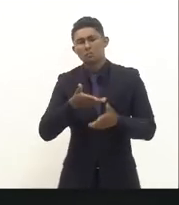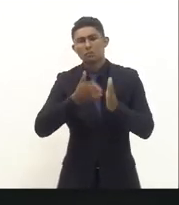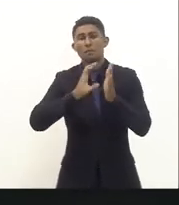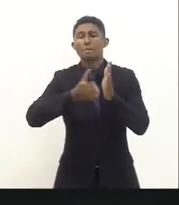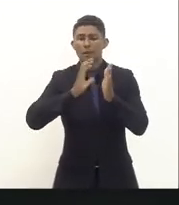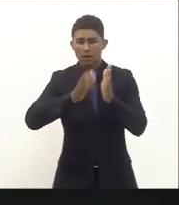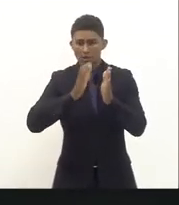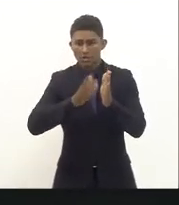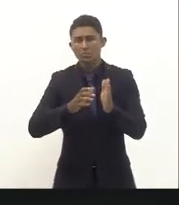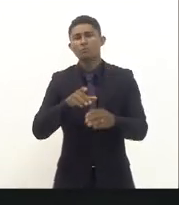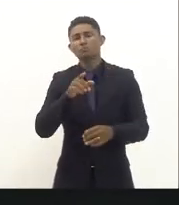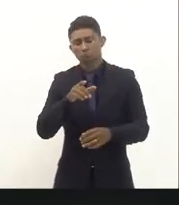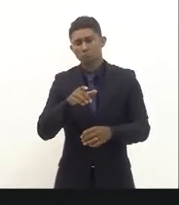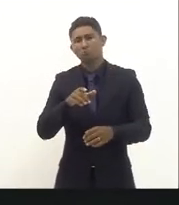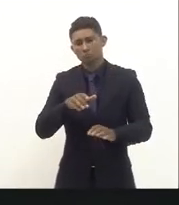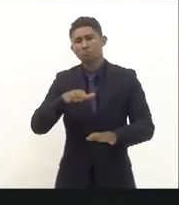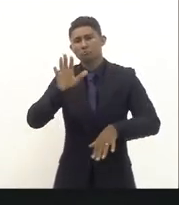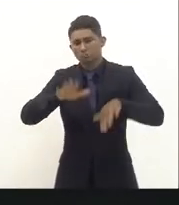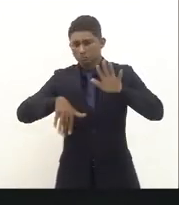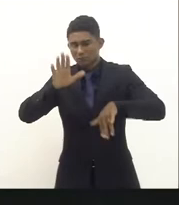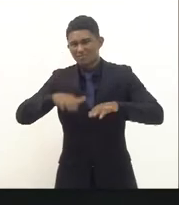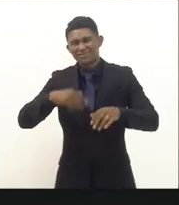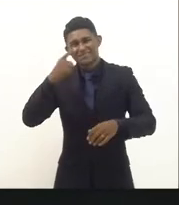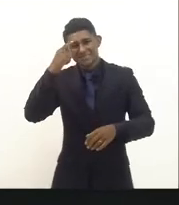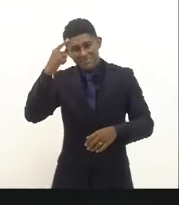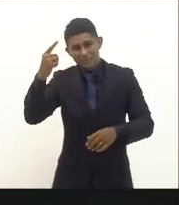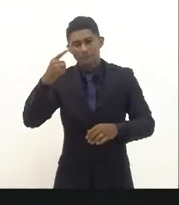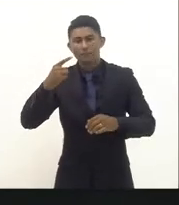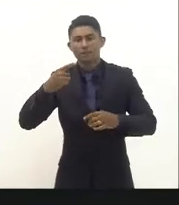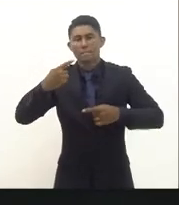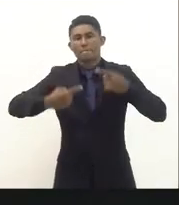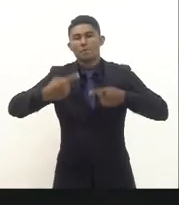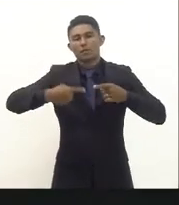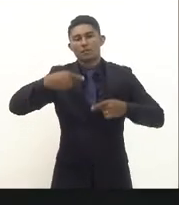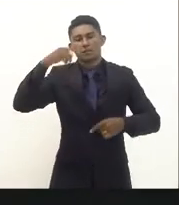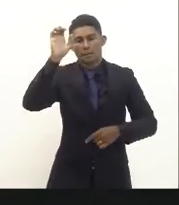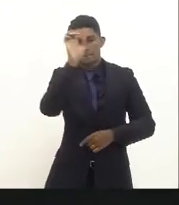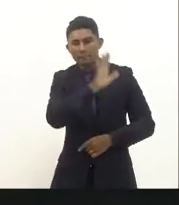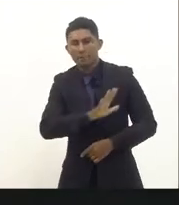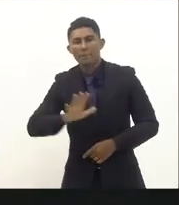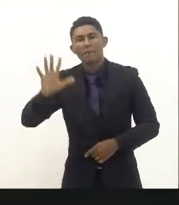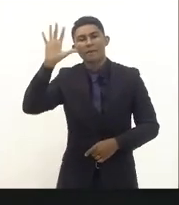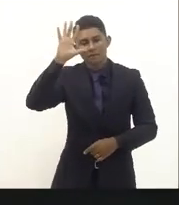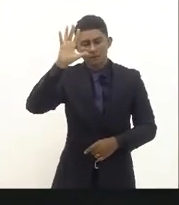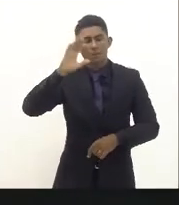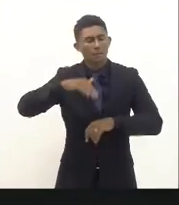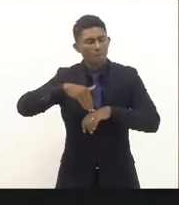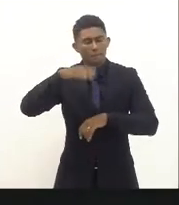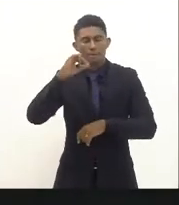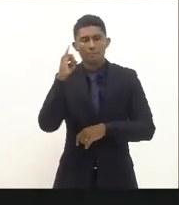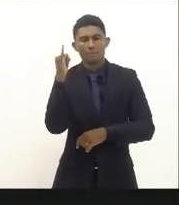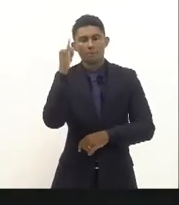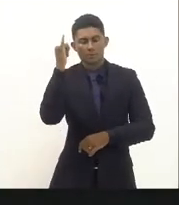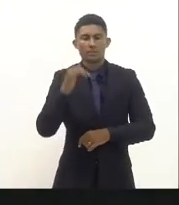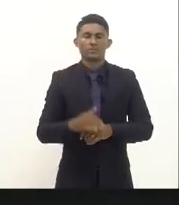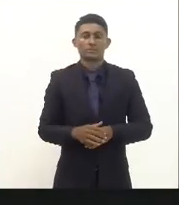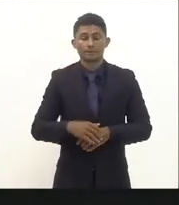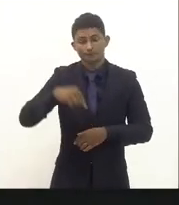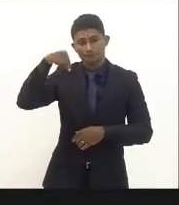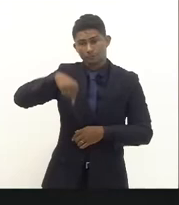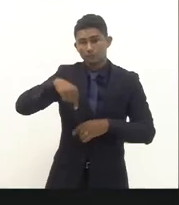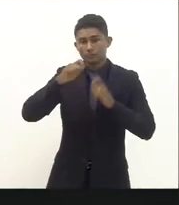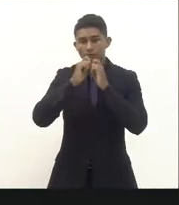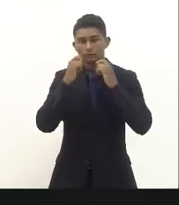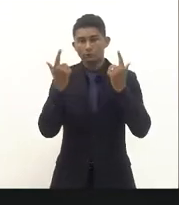por muitas as vezes viveu o protagonismo da política nacional e assim é aqui dentro da casa